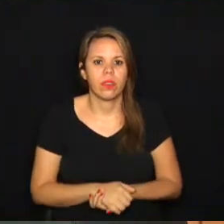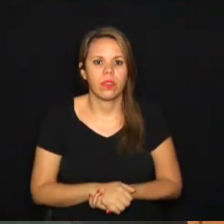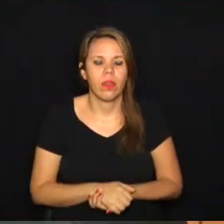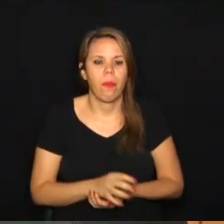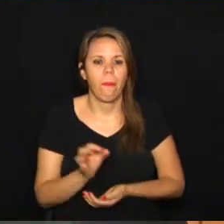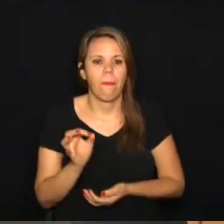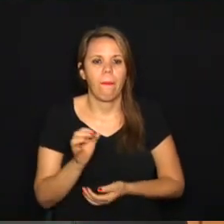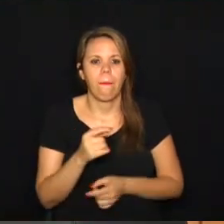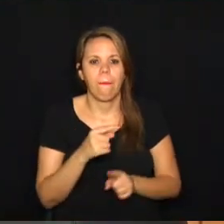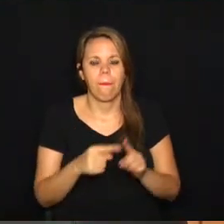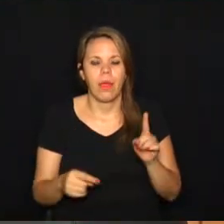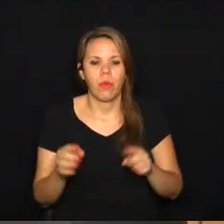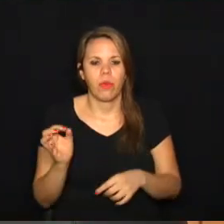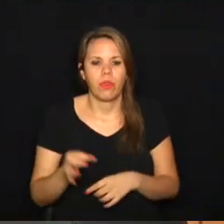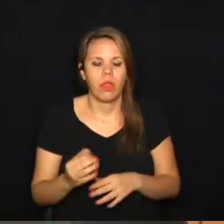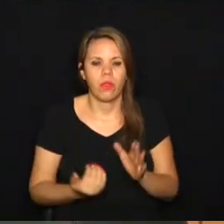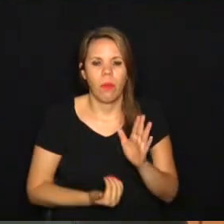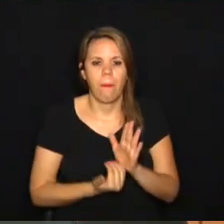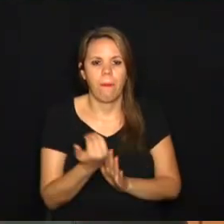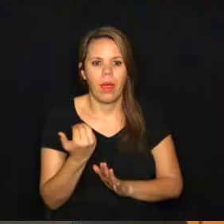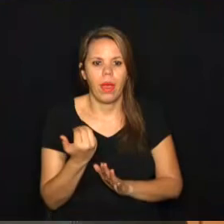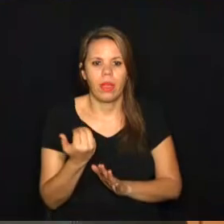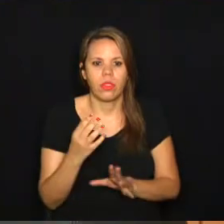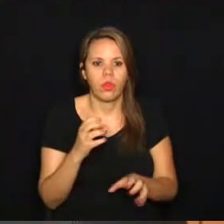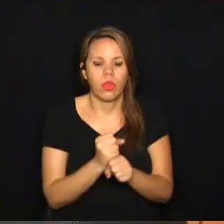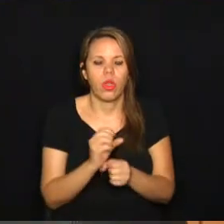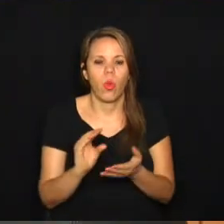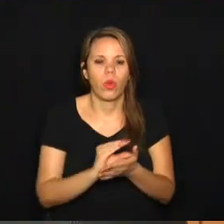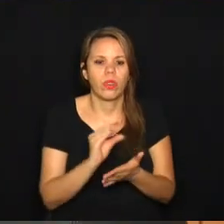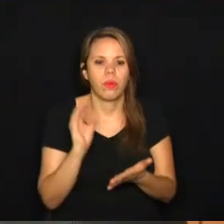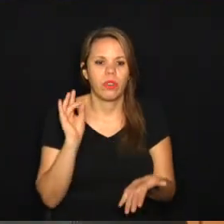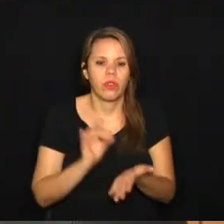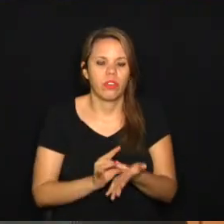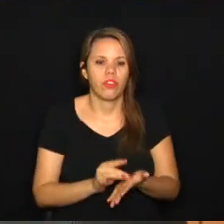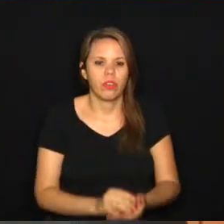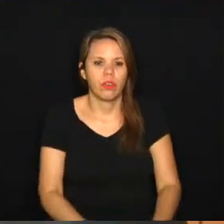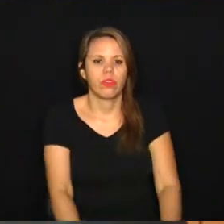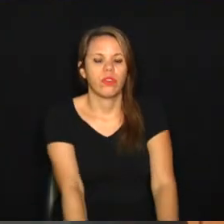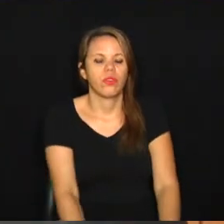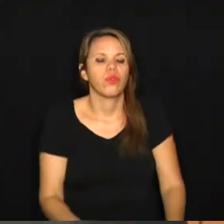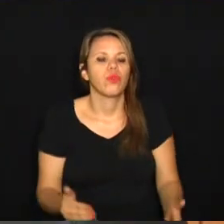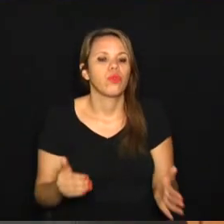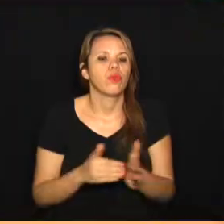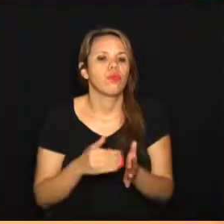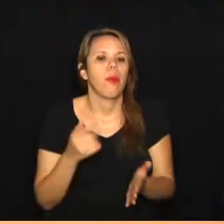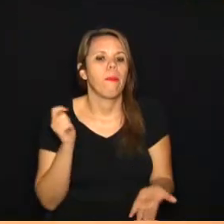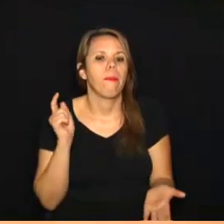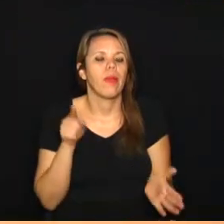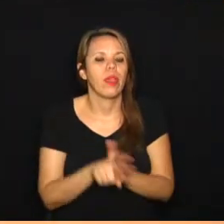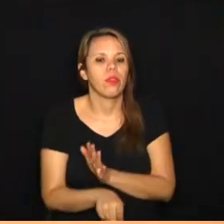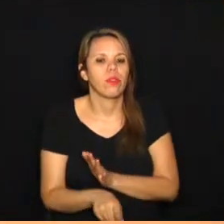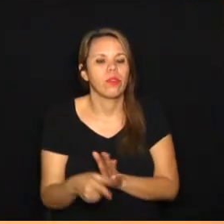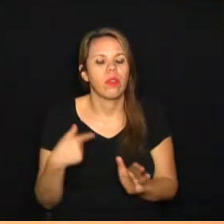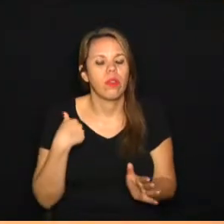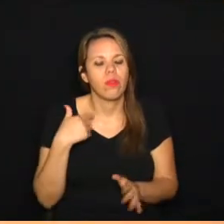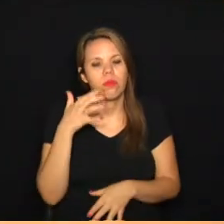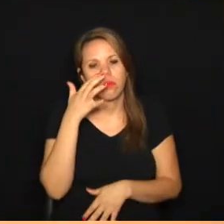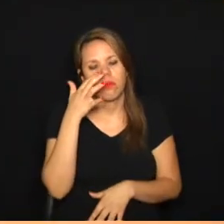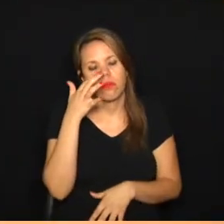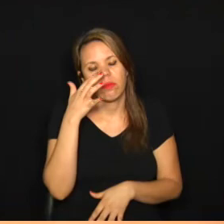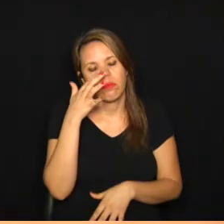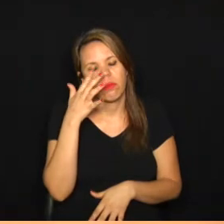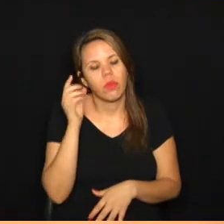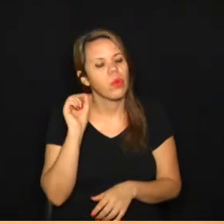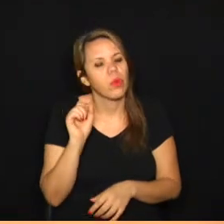0,5% a mais do que o orçamento original. E uma última pergunta. As despesas, me chamou a atenção